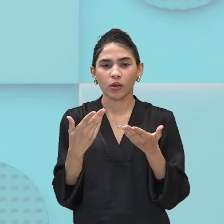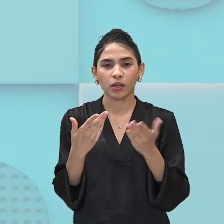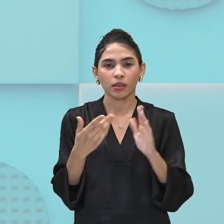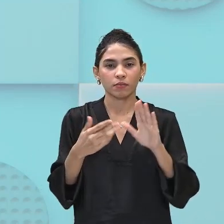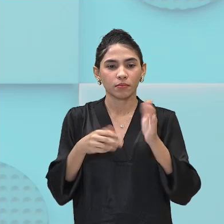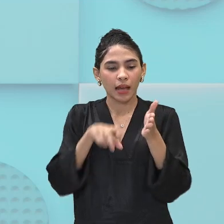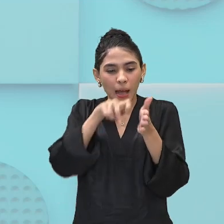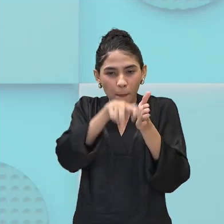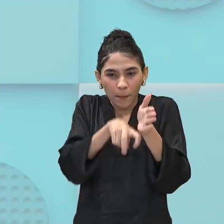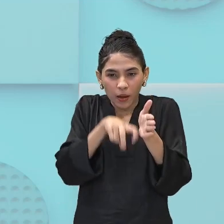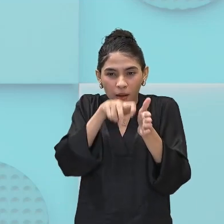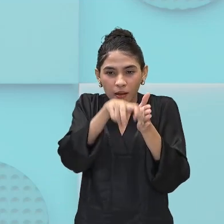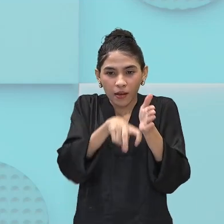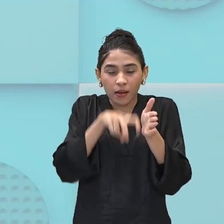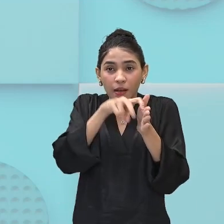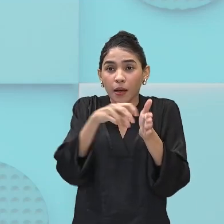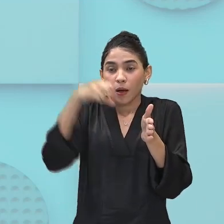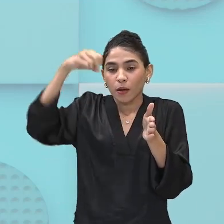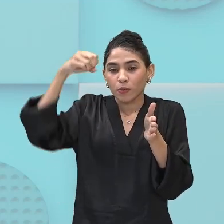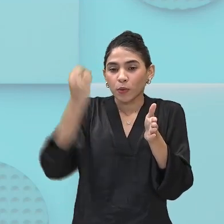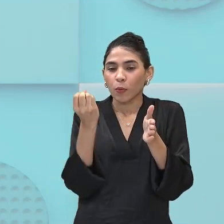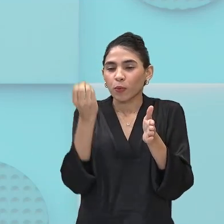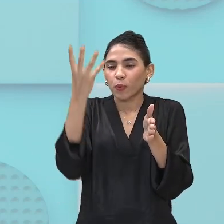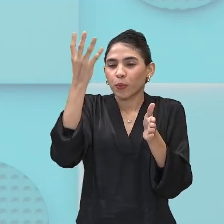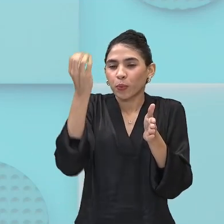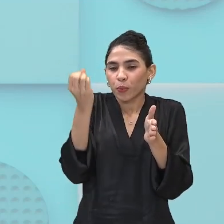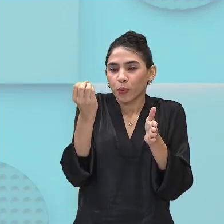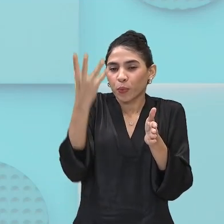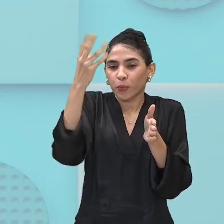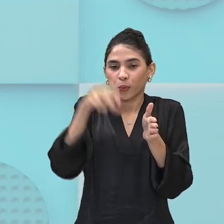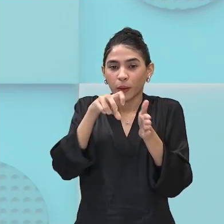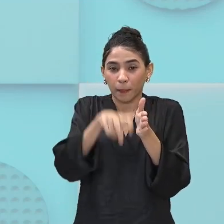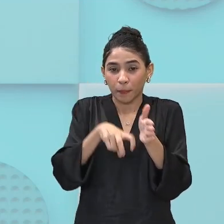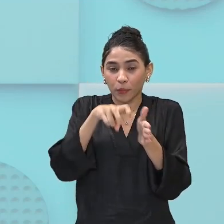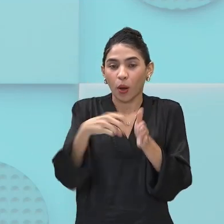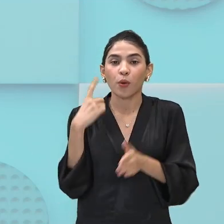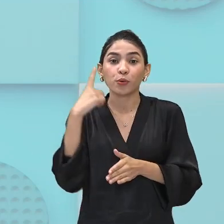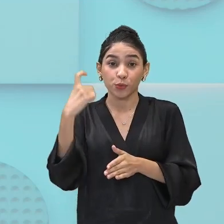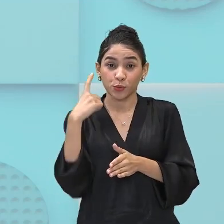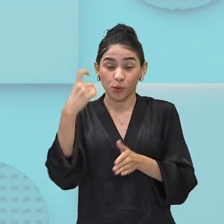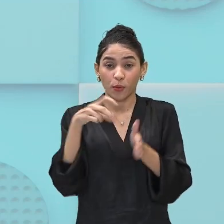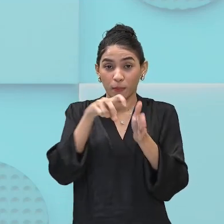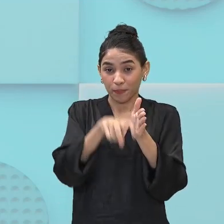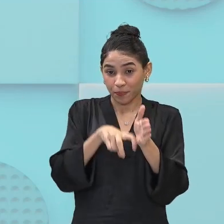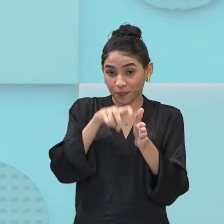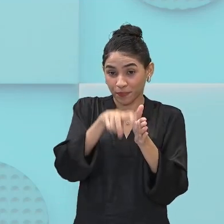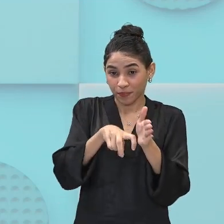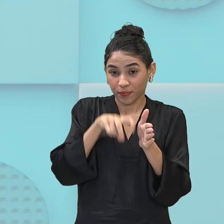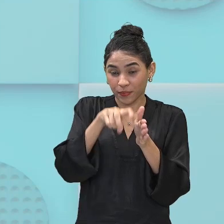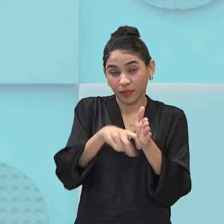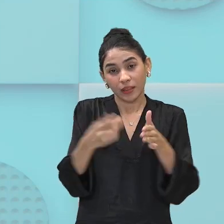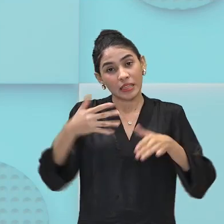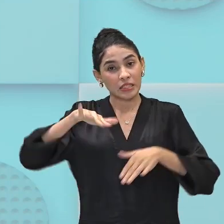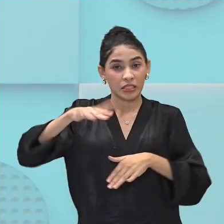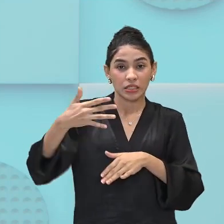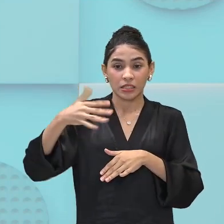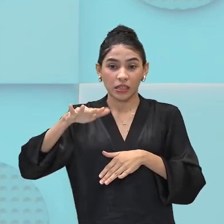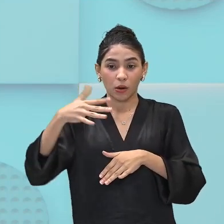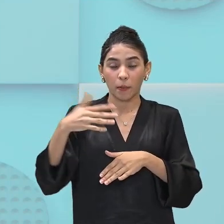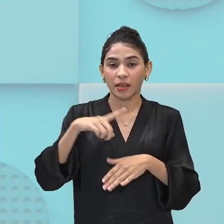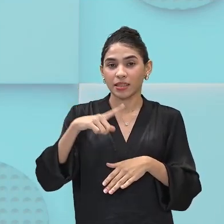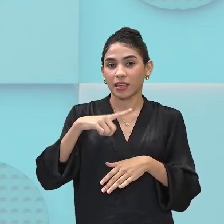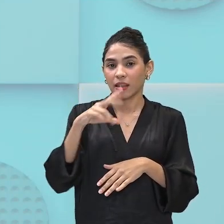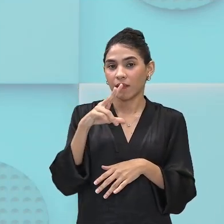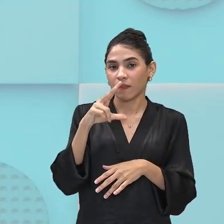de ferro, como uma Maria Fumaça pode soar. O som do trem de ferro geralmente vai ganhando